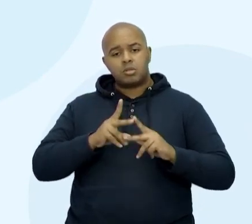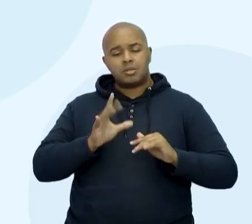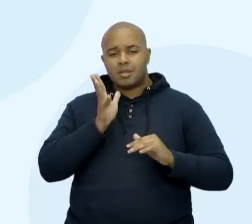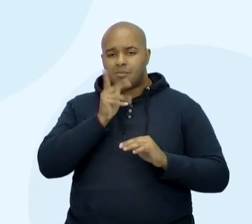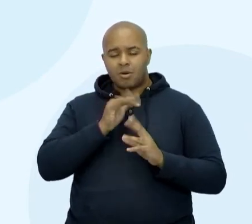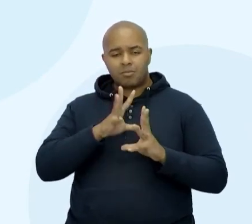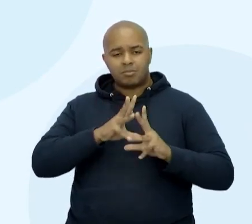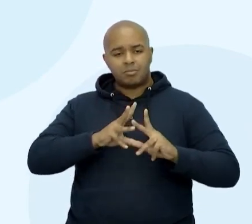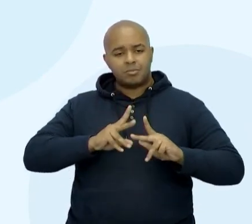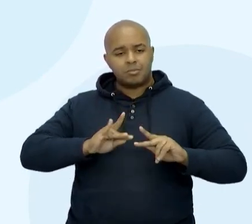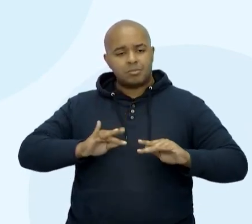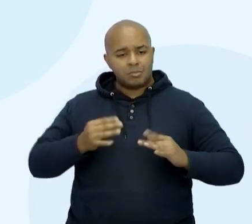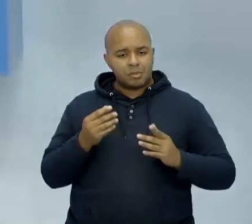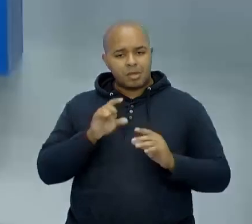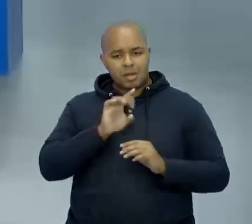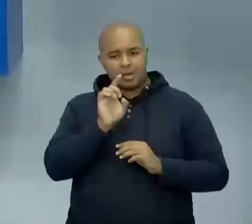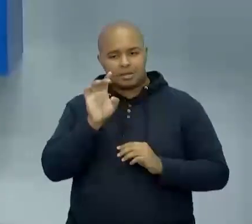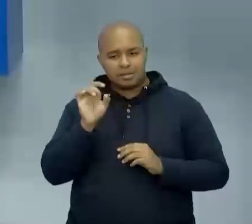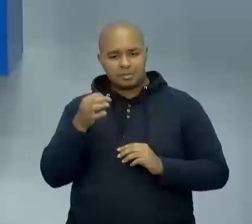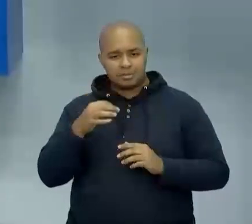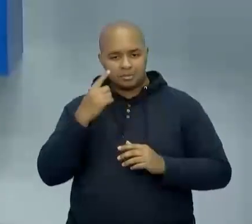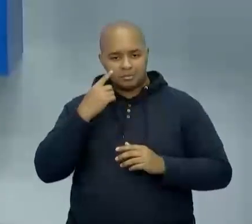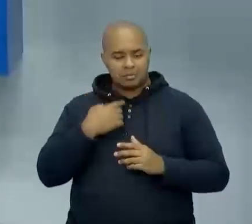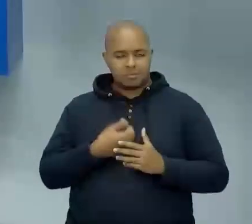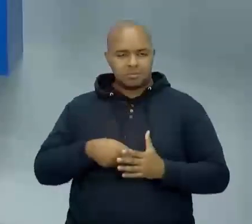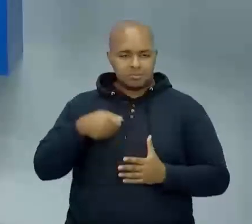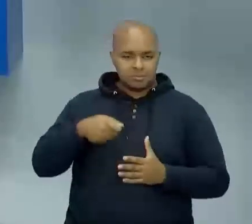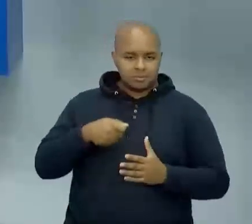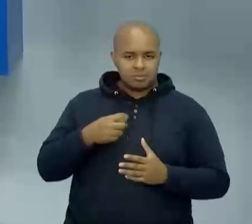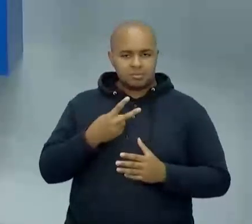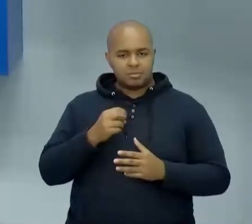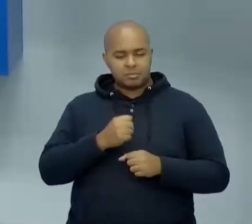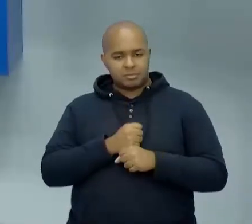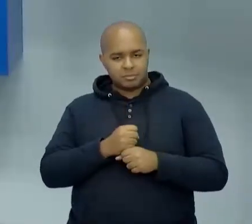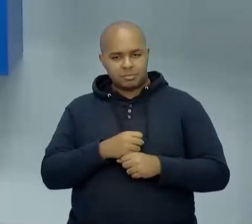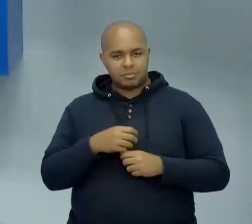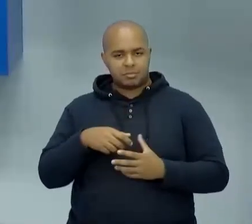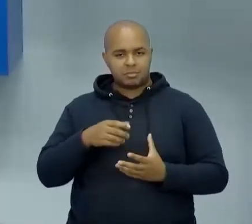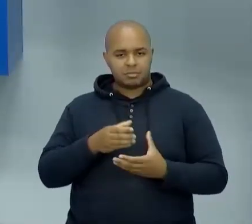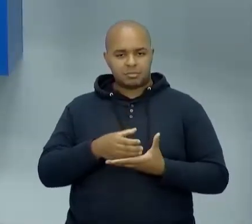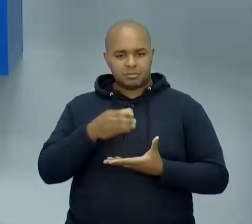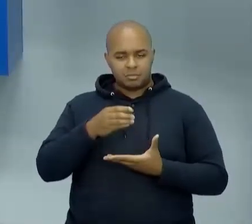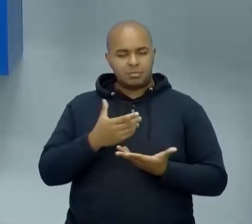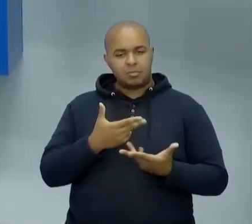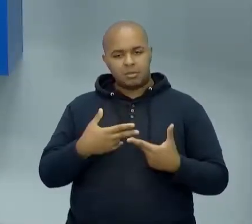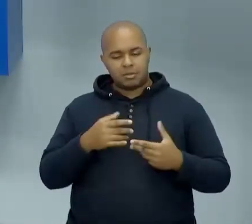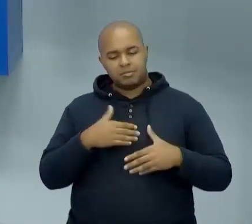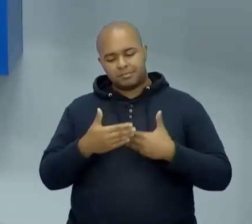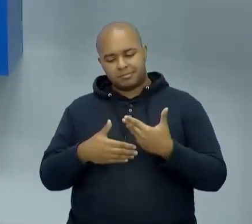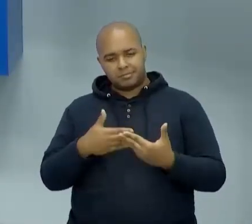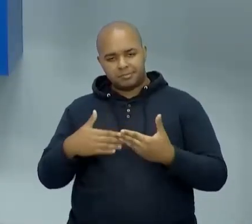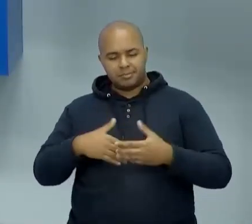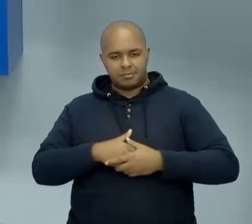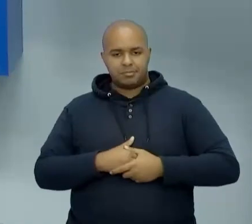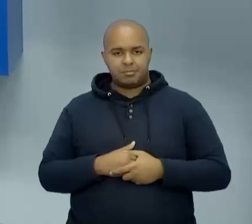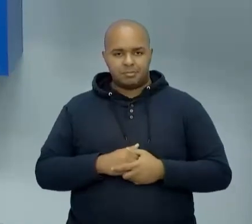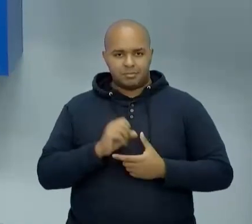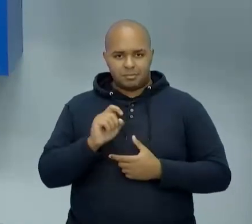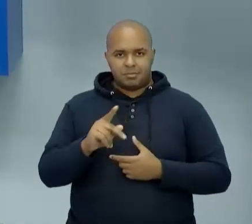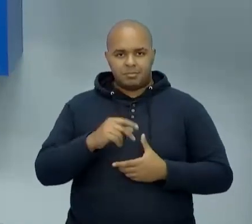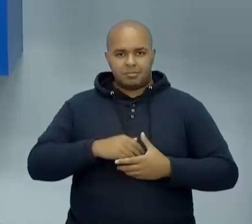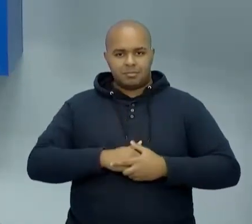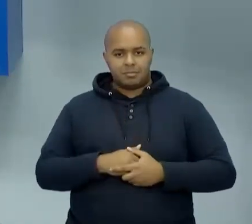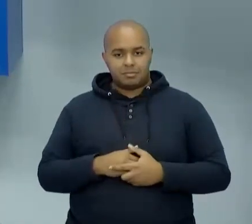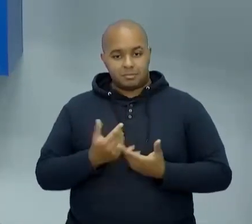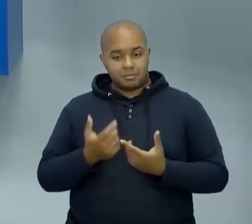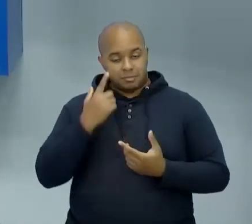de cada um desses materiais aí, ó, saco plástico 20 anos, copo de espuma, tá? E assim por diante, ok?